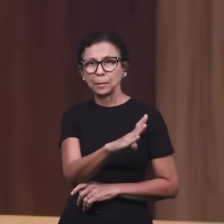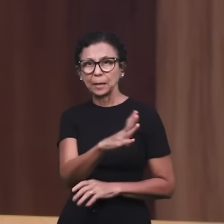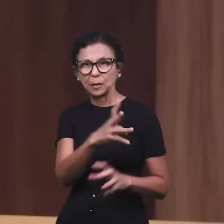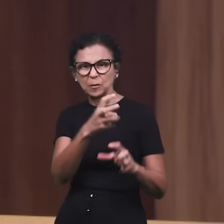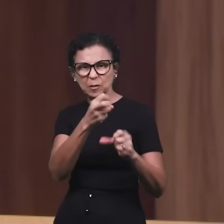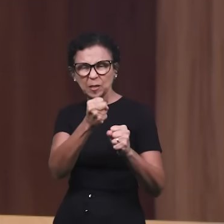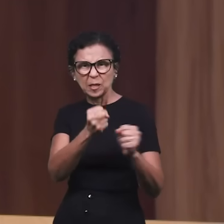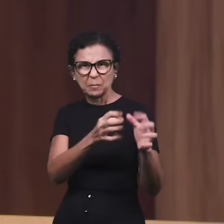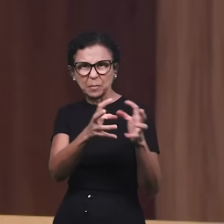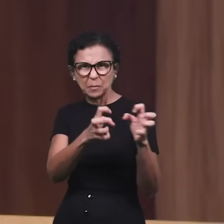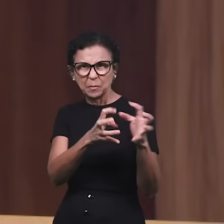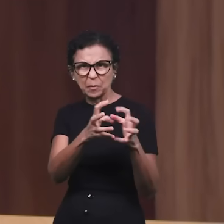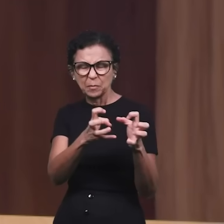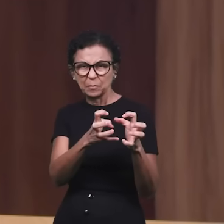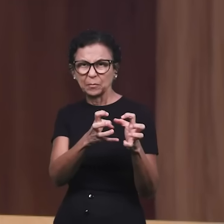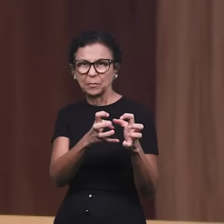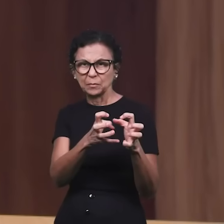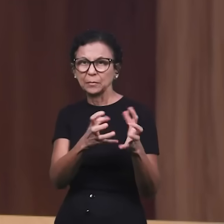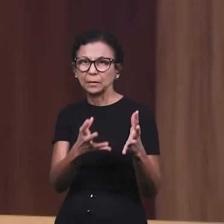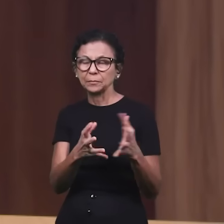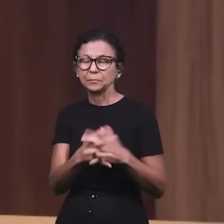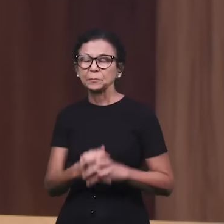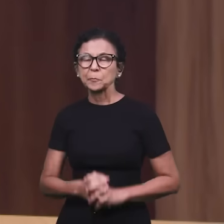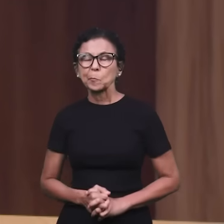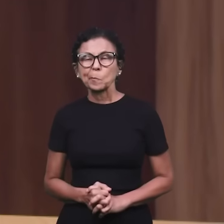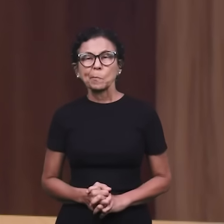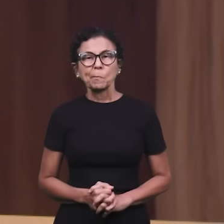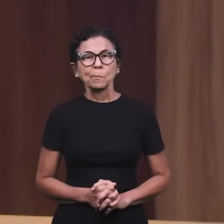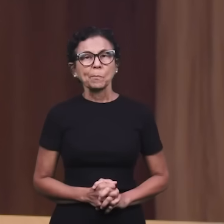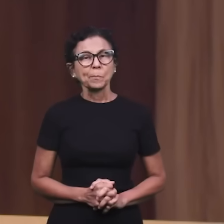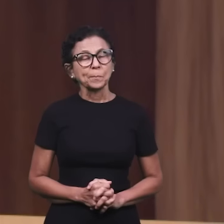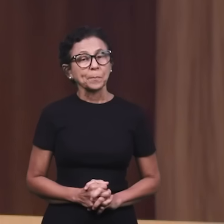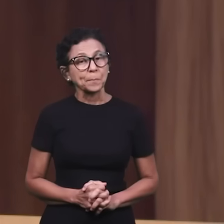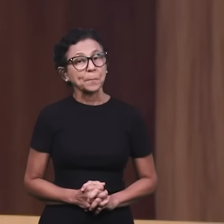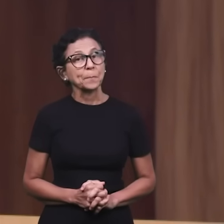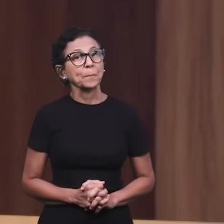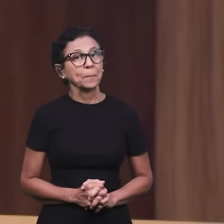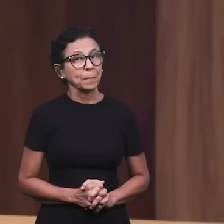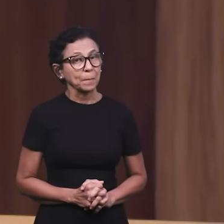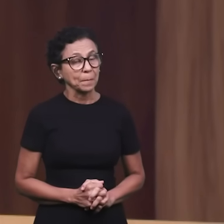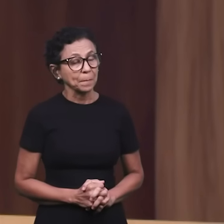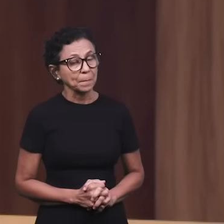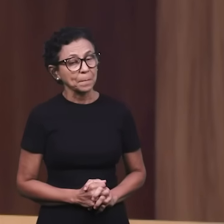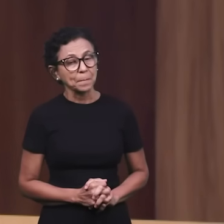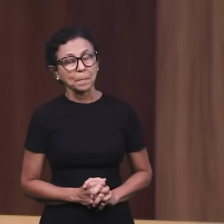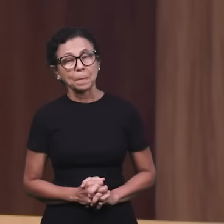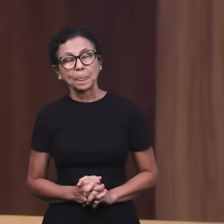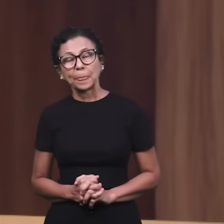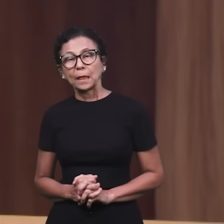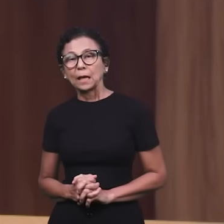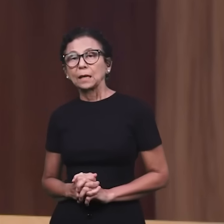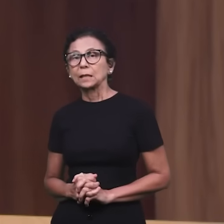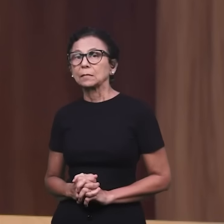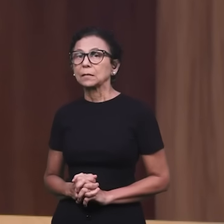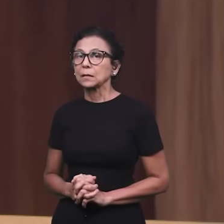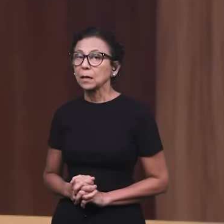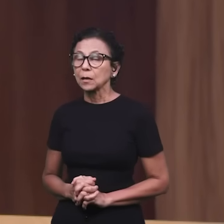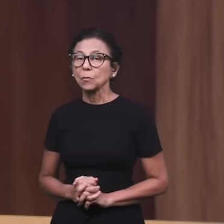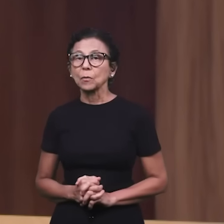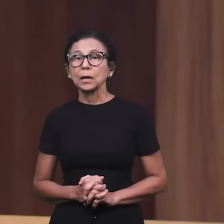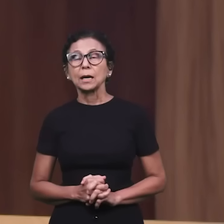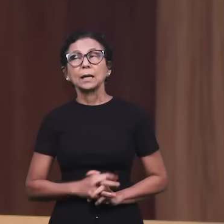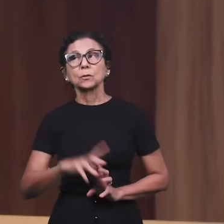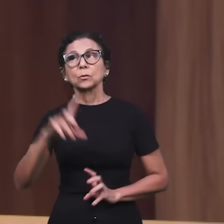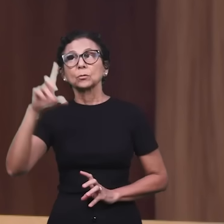a esperança. Porque depois que Moisés é chamado, que o Senhor vem sobre ele, lá